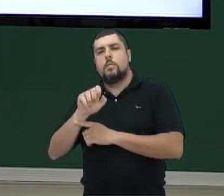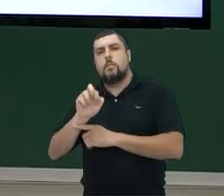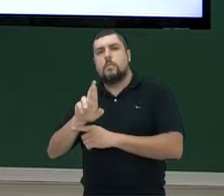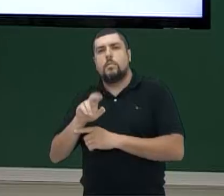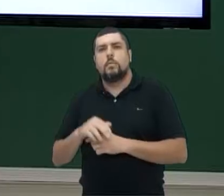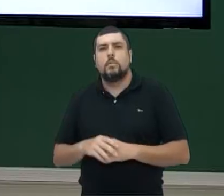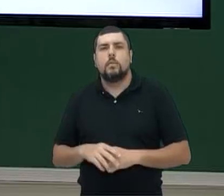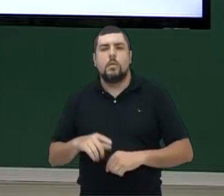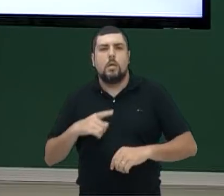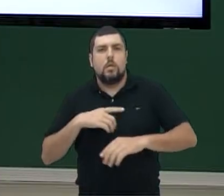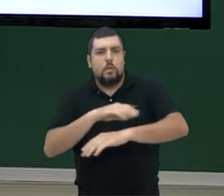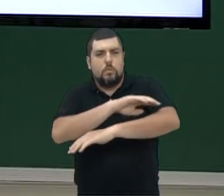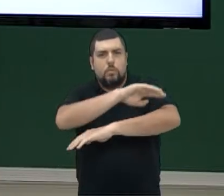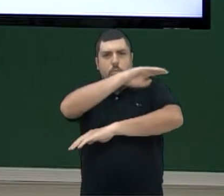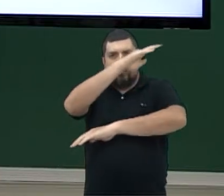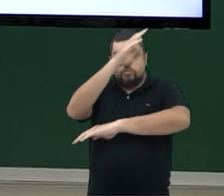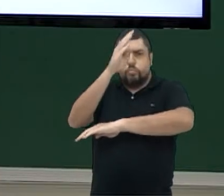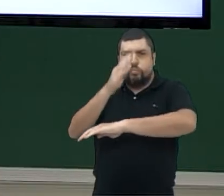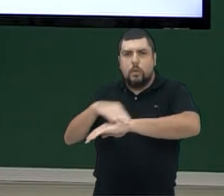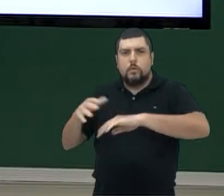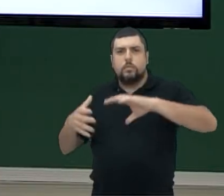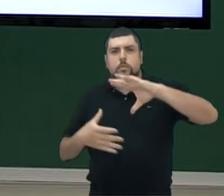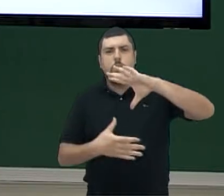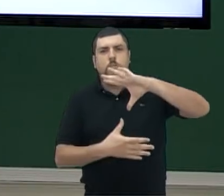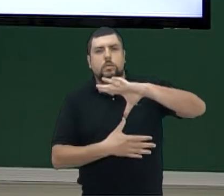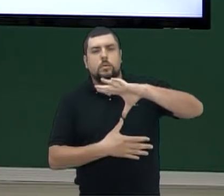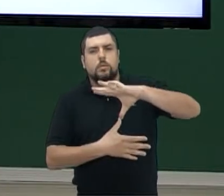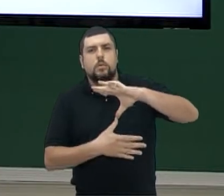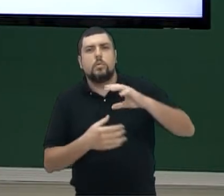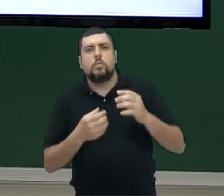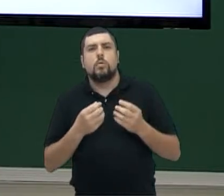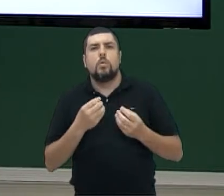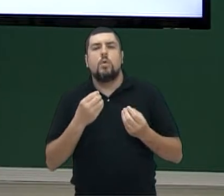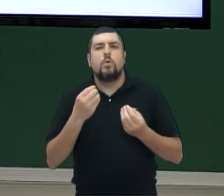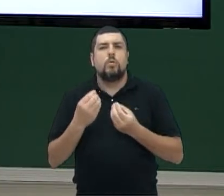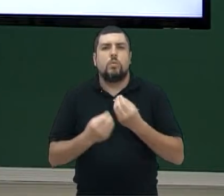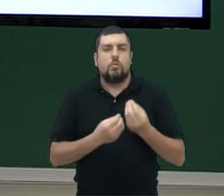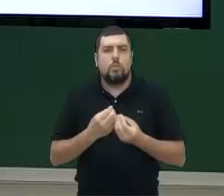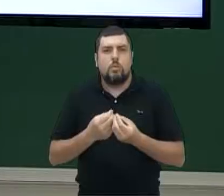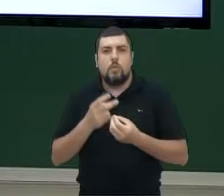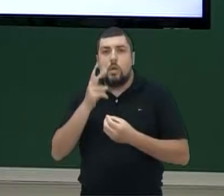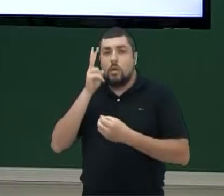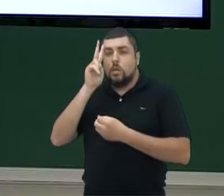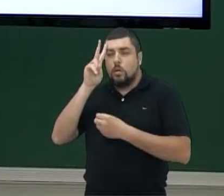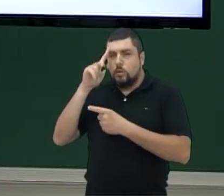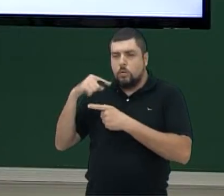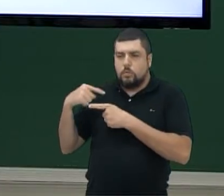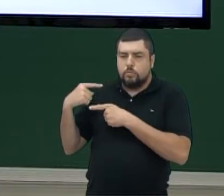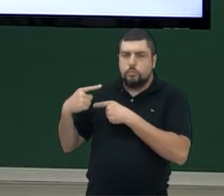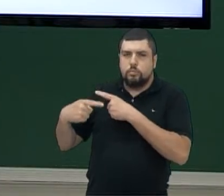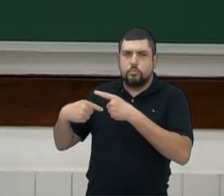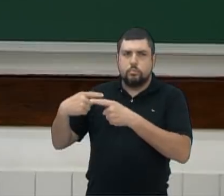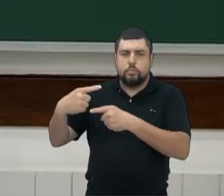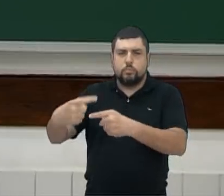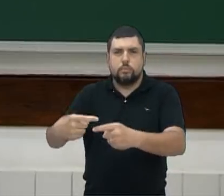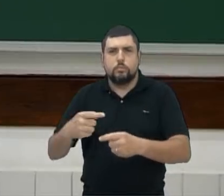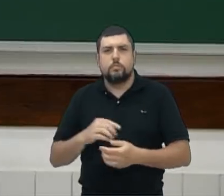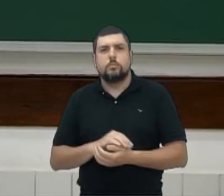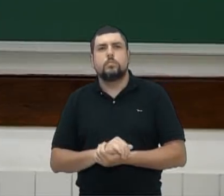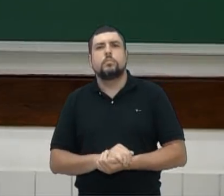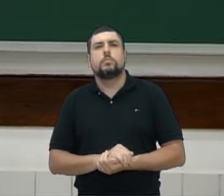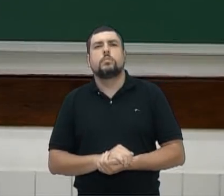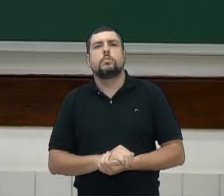continente americano que se originaram de diferentes maneiras ao longo da história geológica do nosso planeta. E aqui,